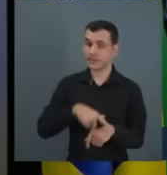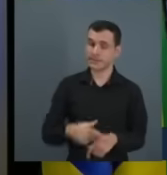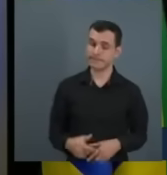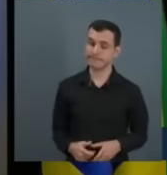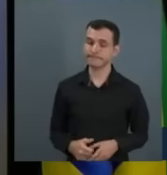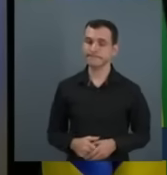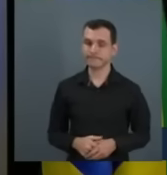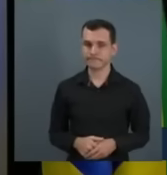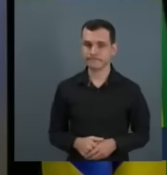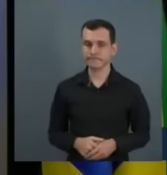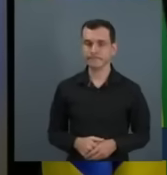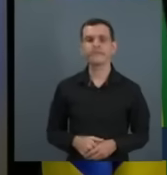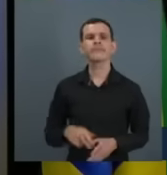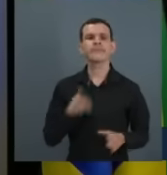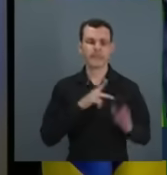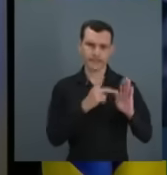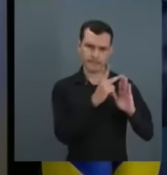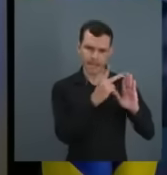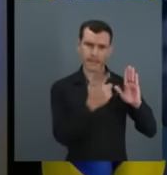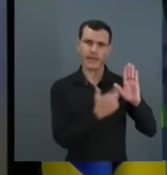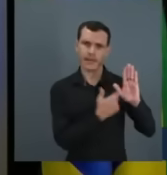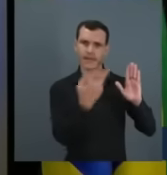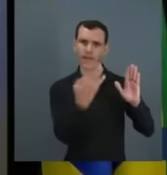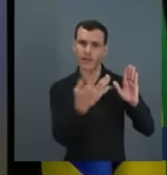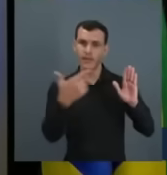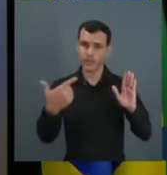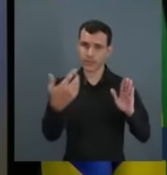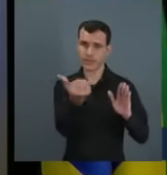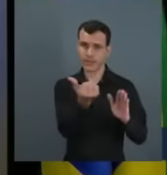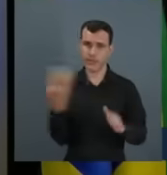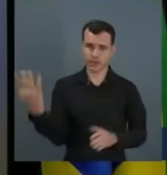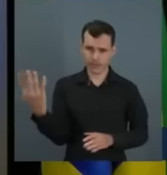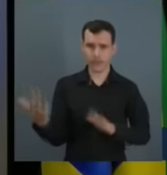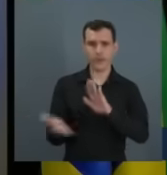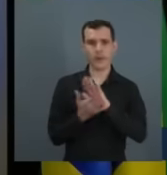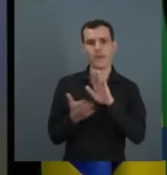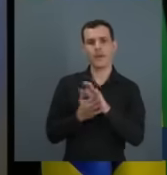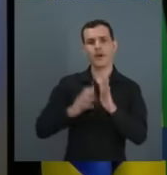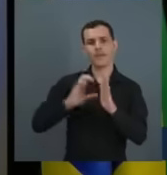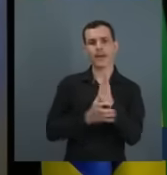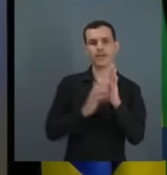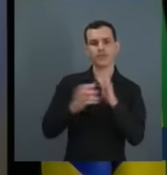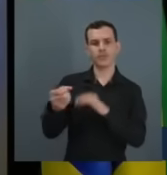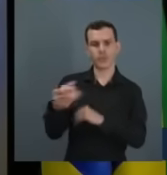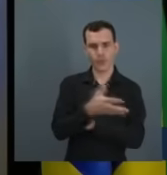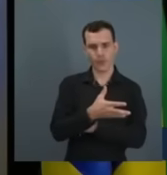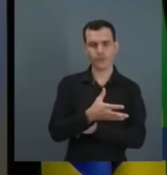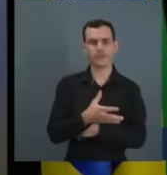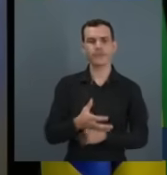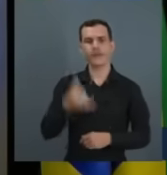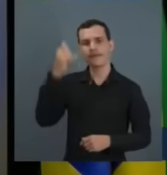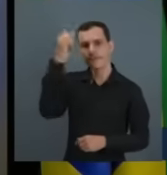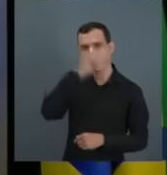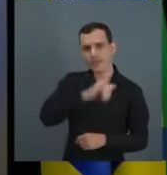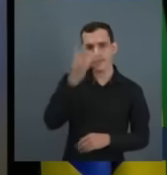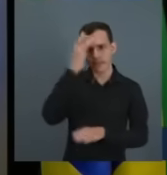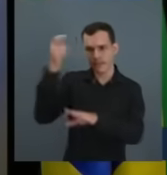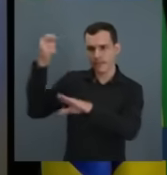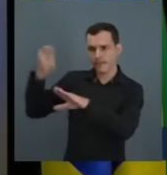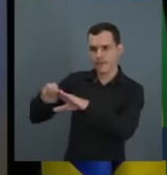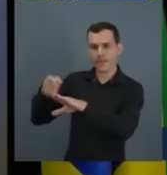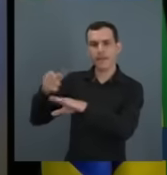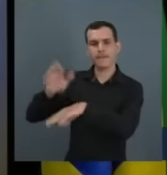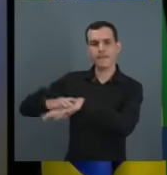Além do PL 4264, proposto pelo Partido Novo, que impede que magistrados possam julgar